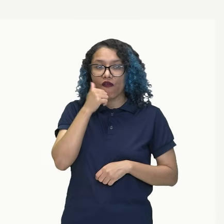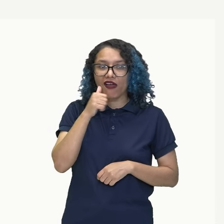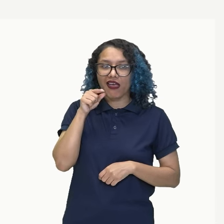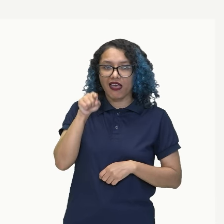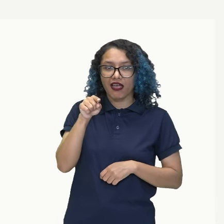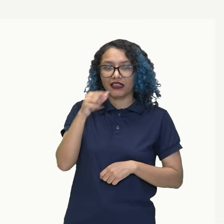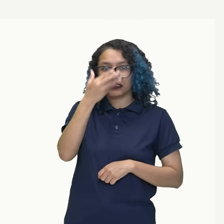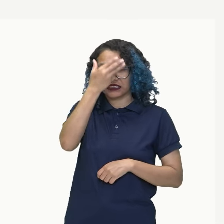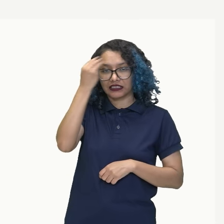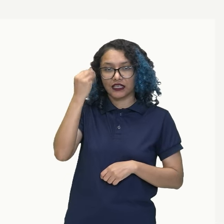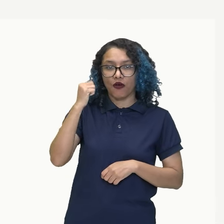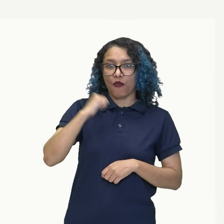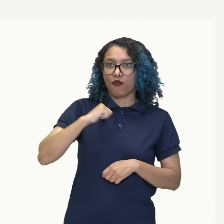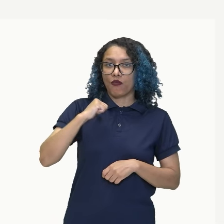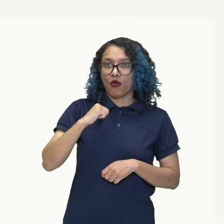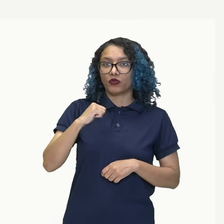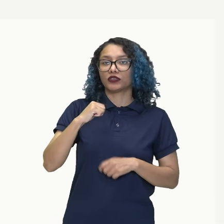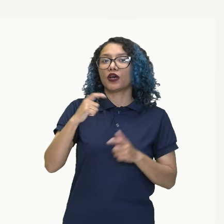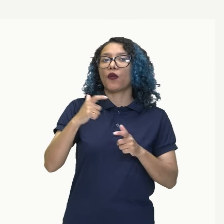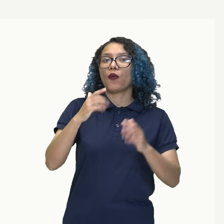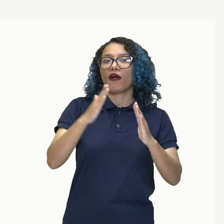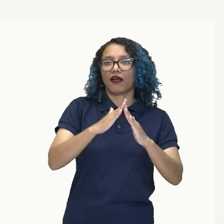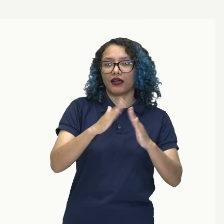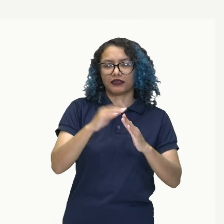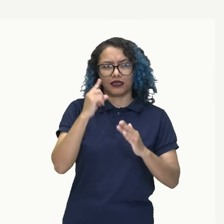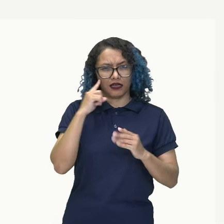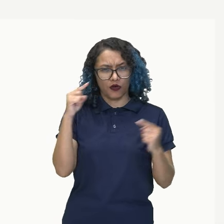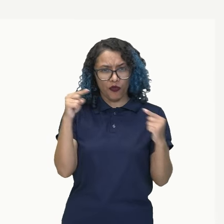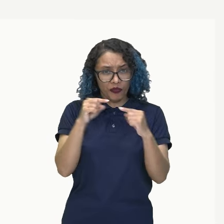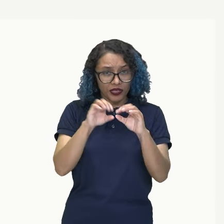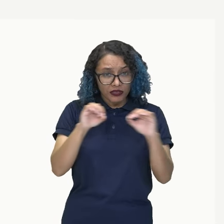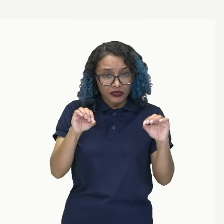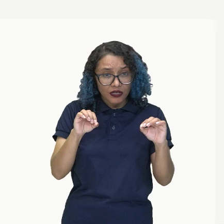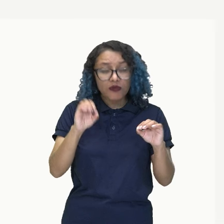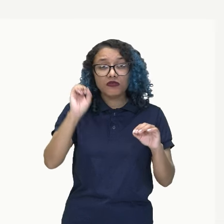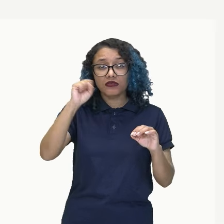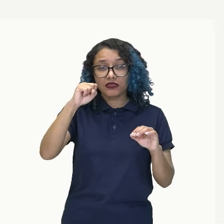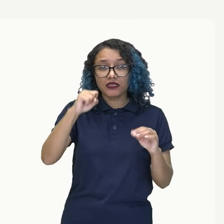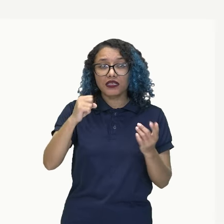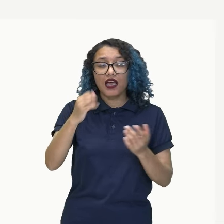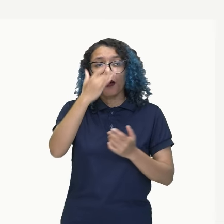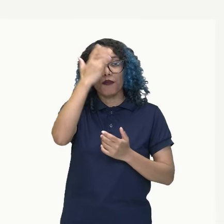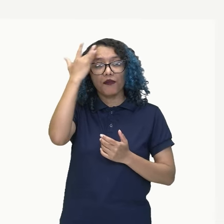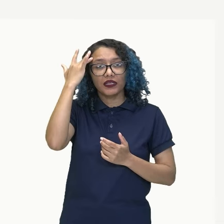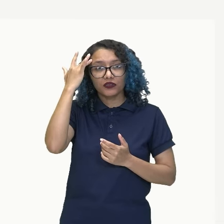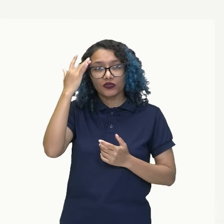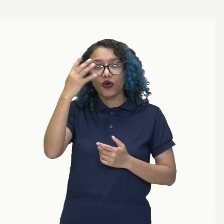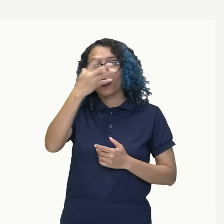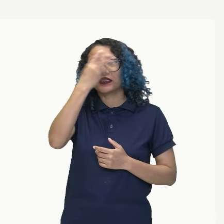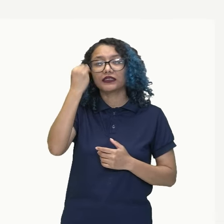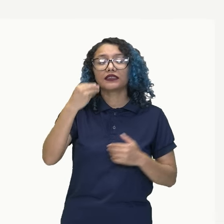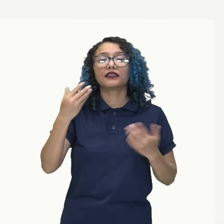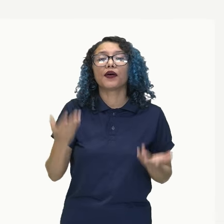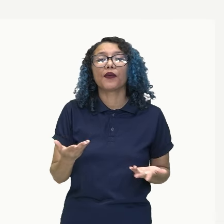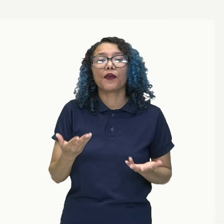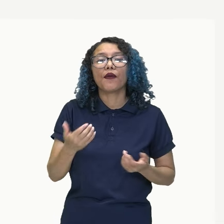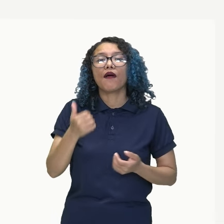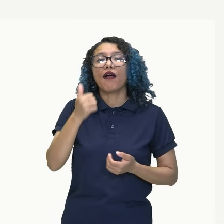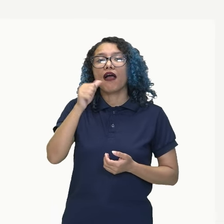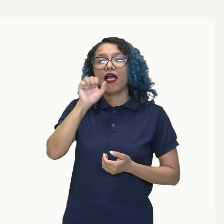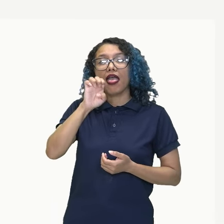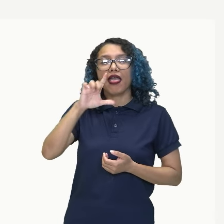oração? Sim, isso é uma oração. Quem foi que esqueceu a bolsa em casa? Ela. Então, esse aqui é o meu